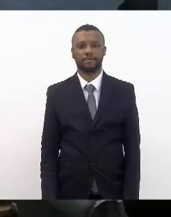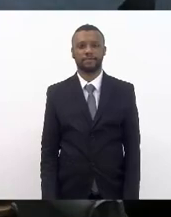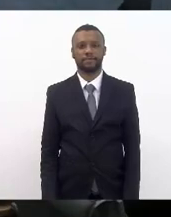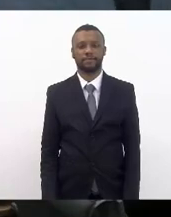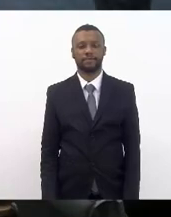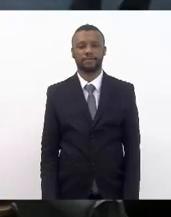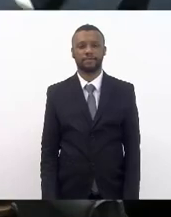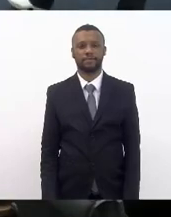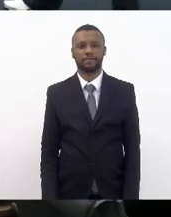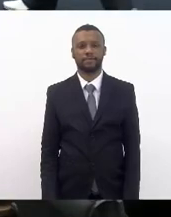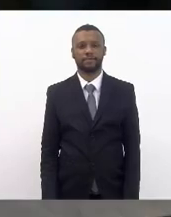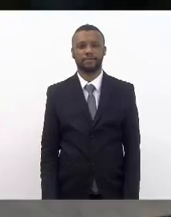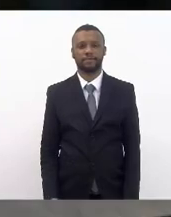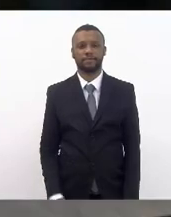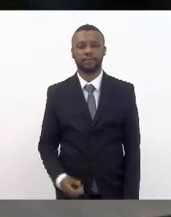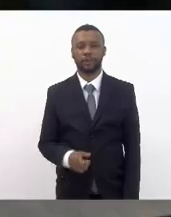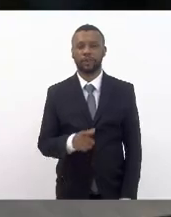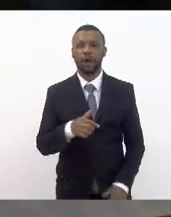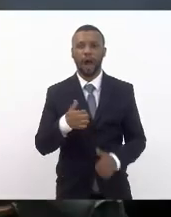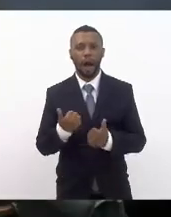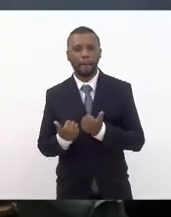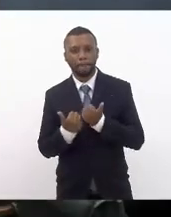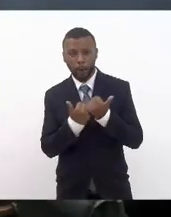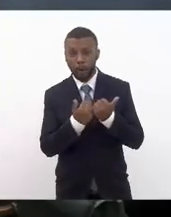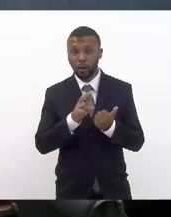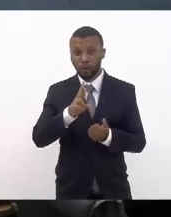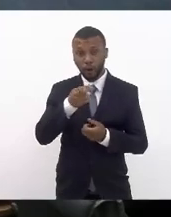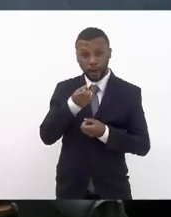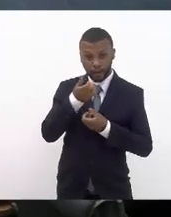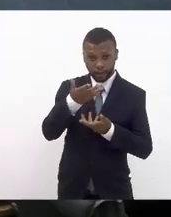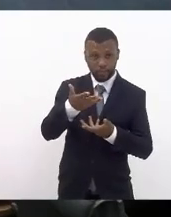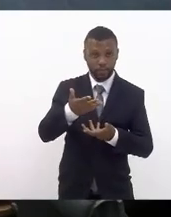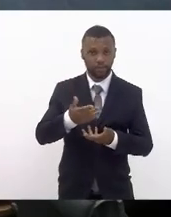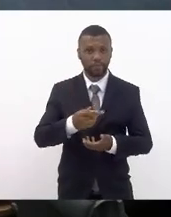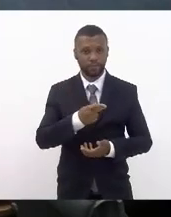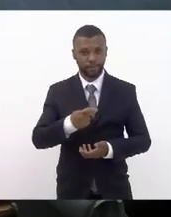Quer avisar lá? Acompanho o relator, senhor presidente.